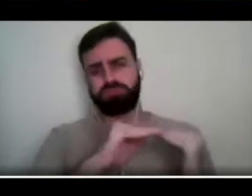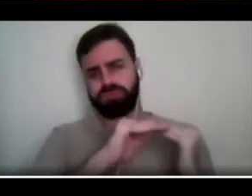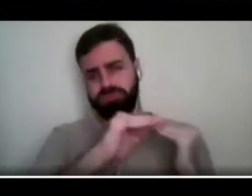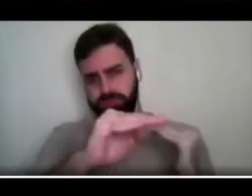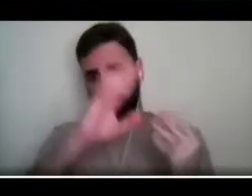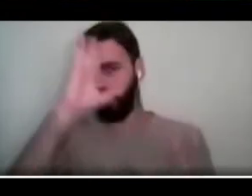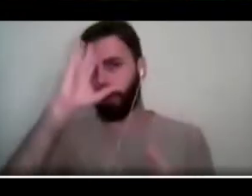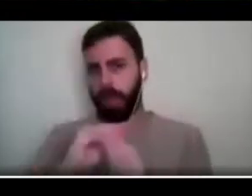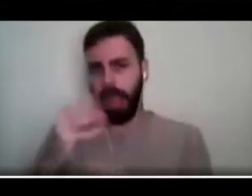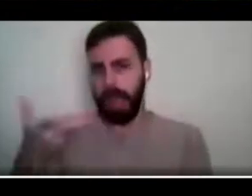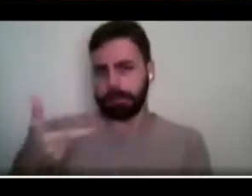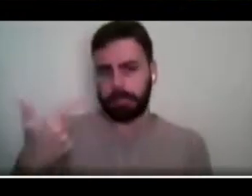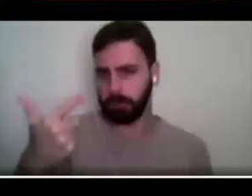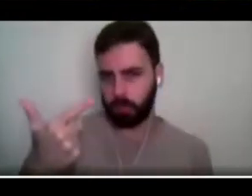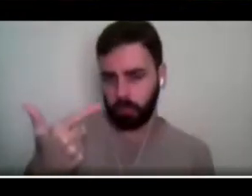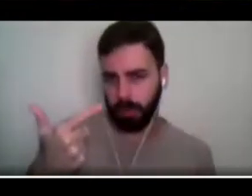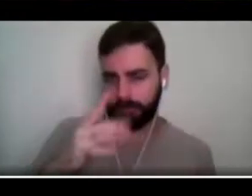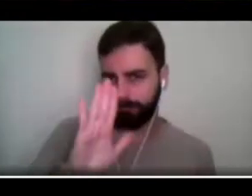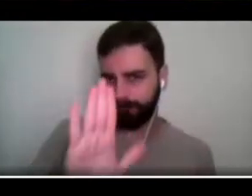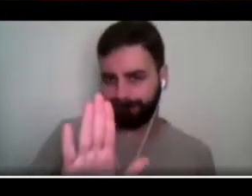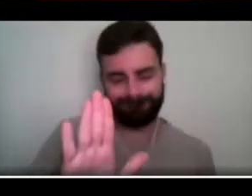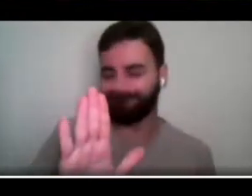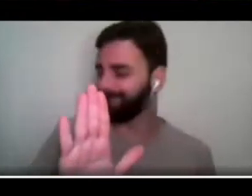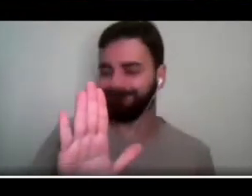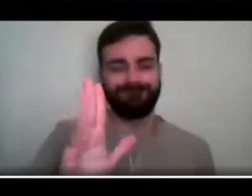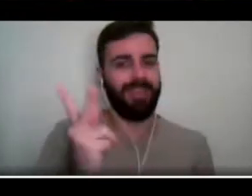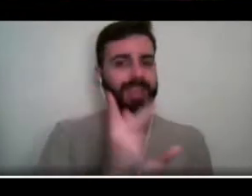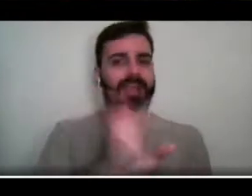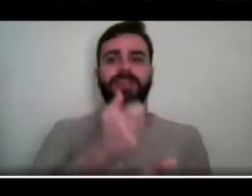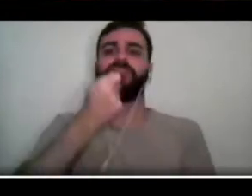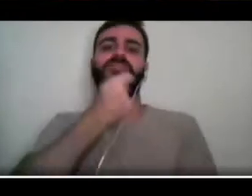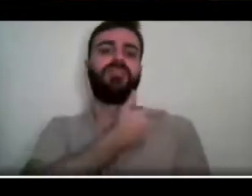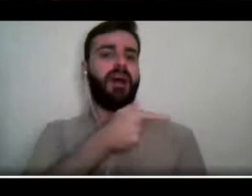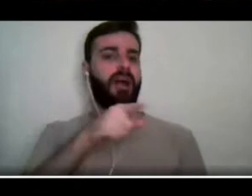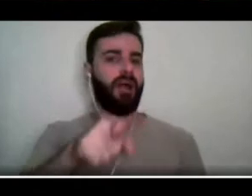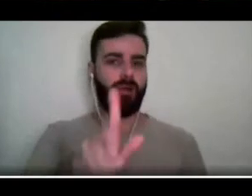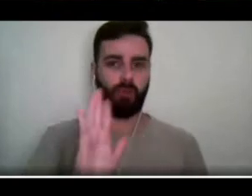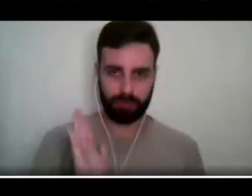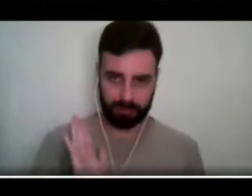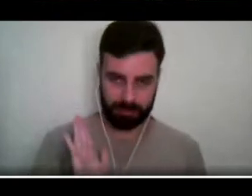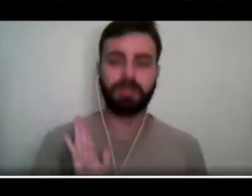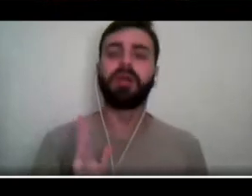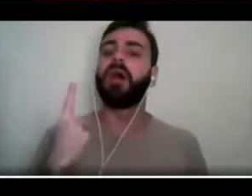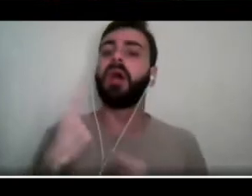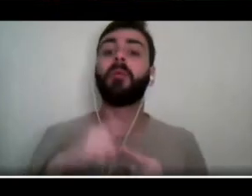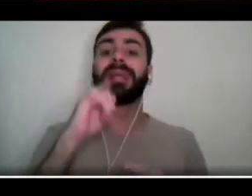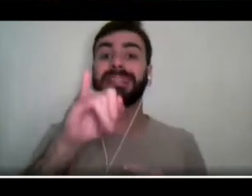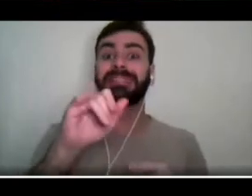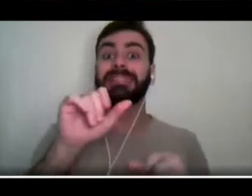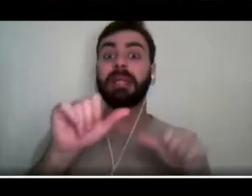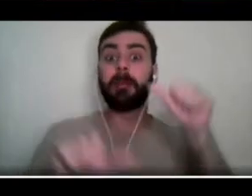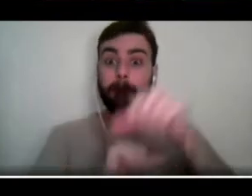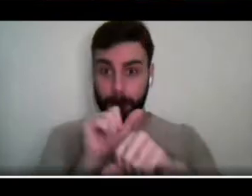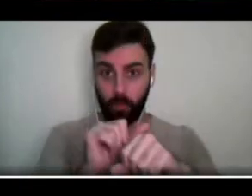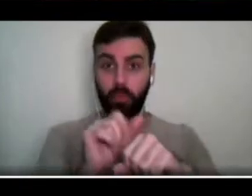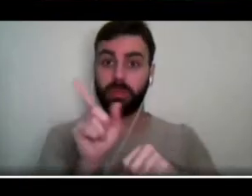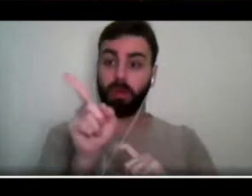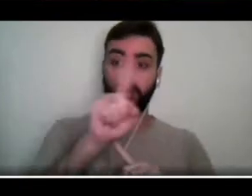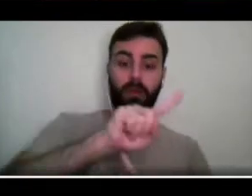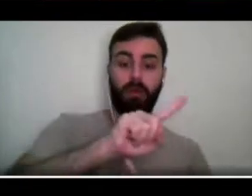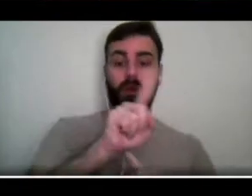aceleração. Essa afirmação é falsa. Por quê? Porque se você está mudando a direção do